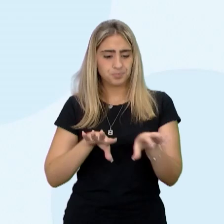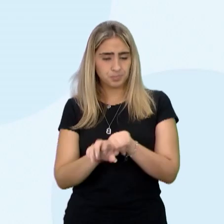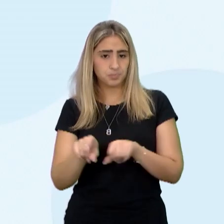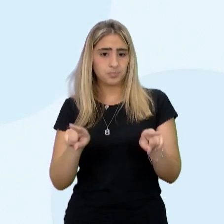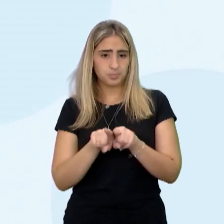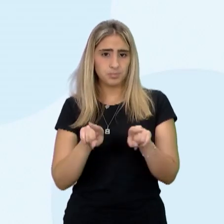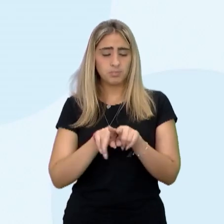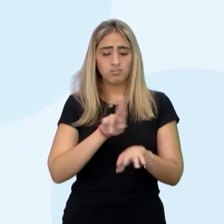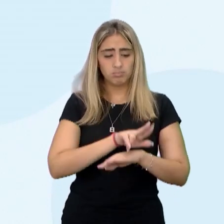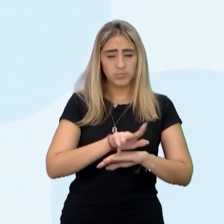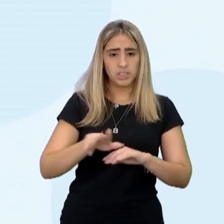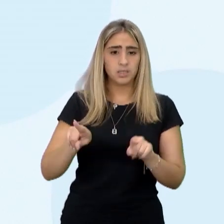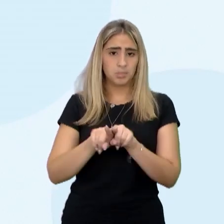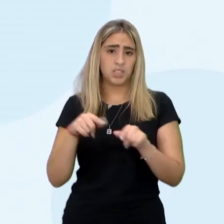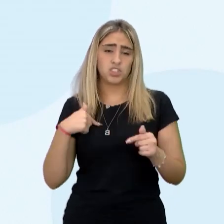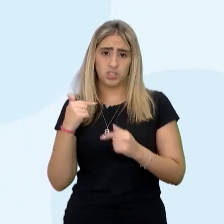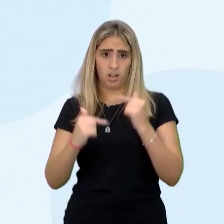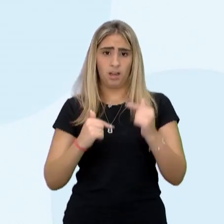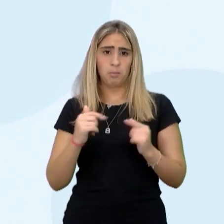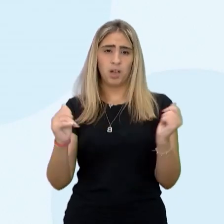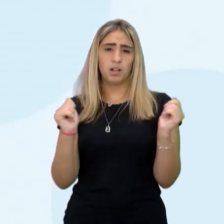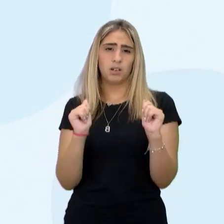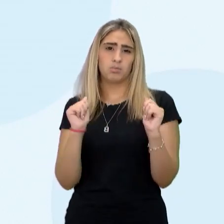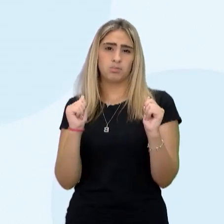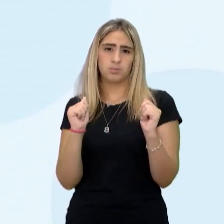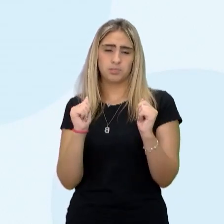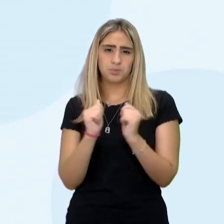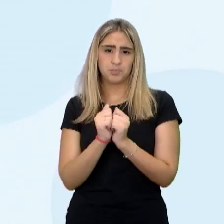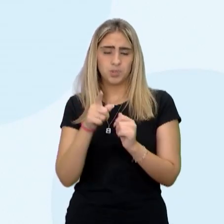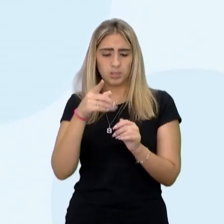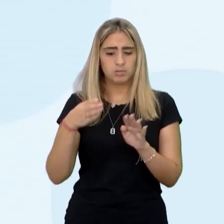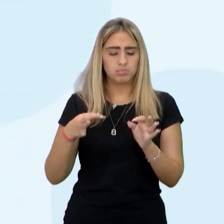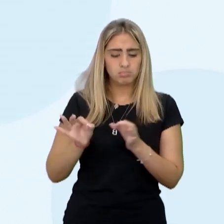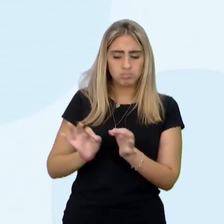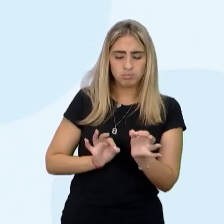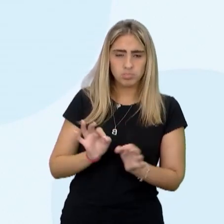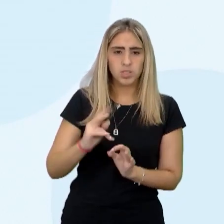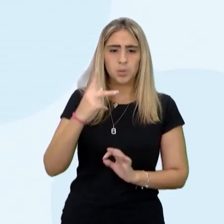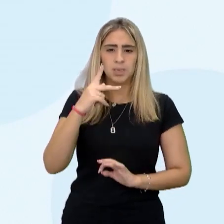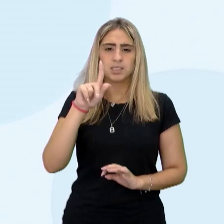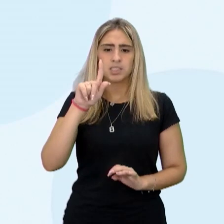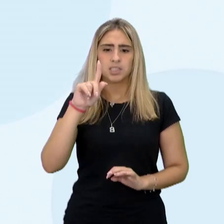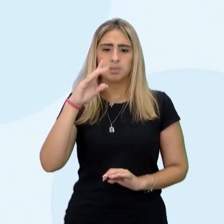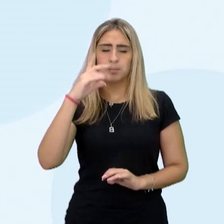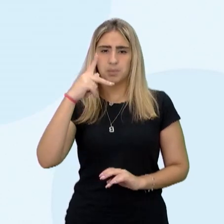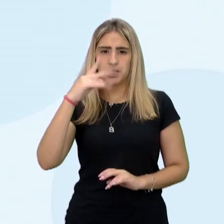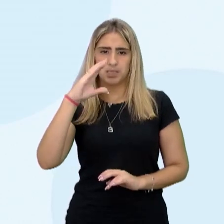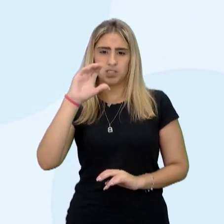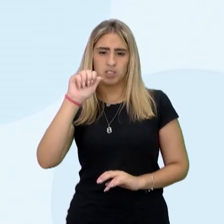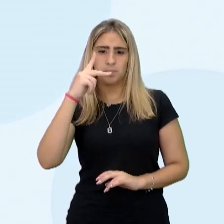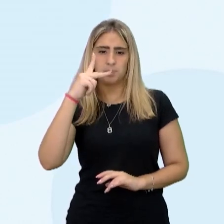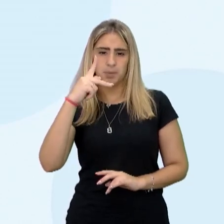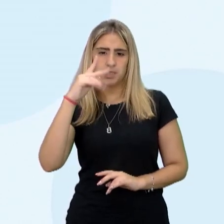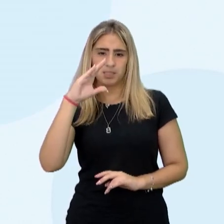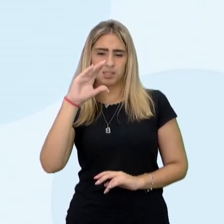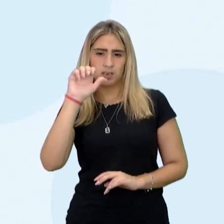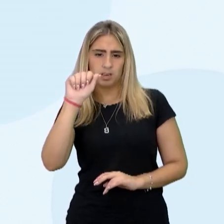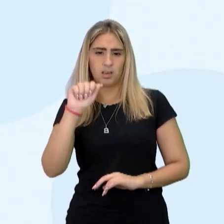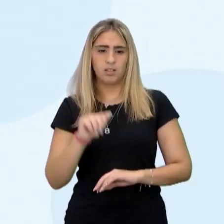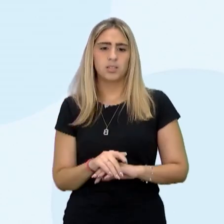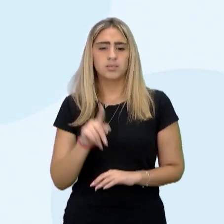parte diversificada, a gente trabalha aí nesse alinhamento do PCG com o PCA e assim por diante. Então, são